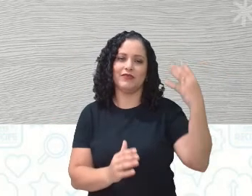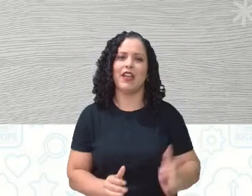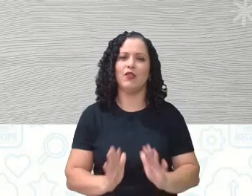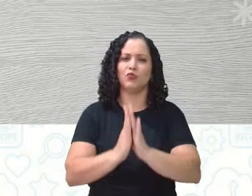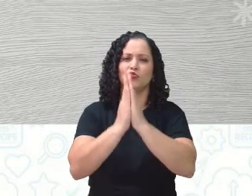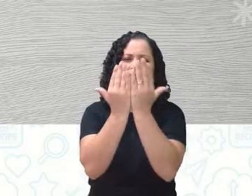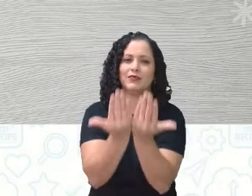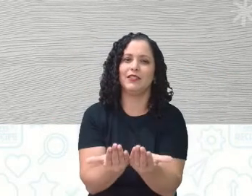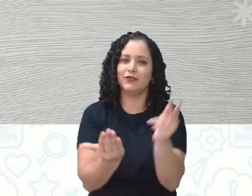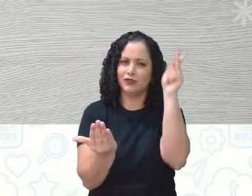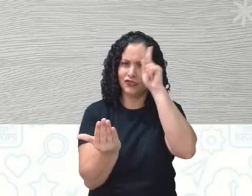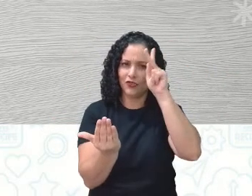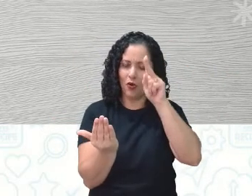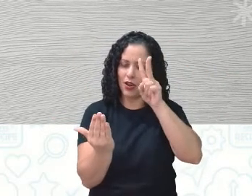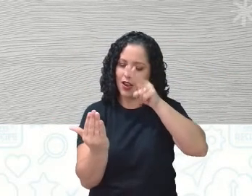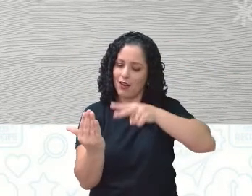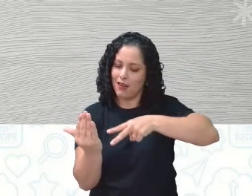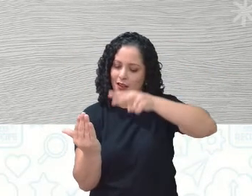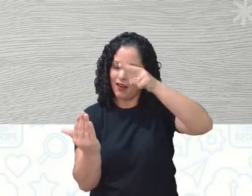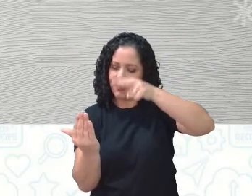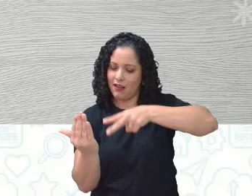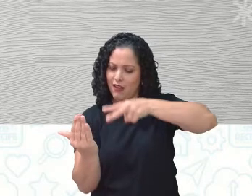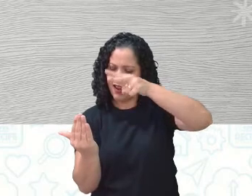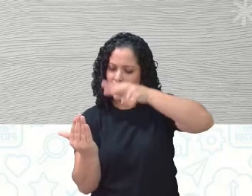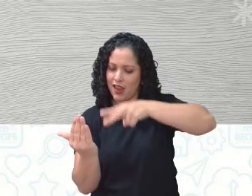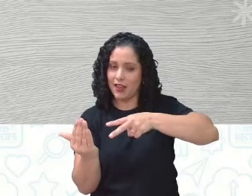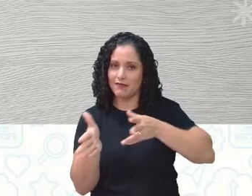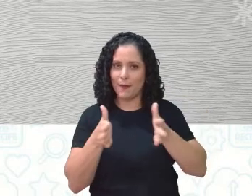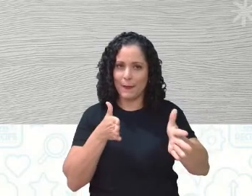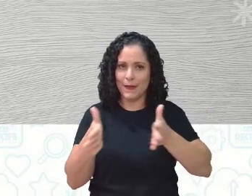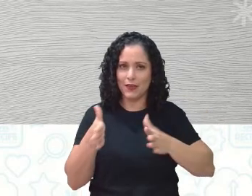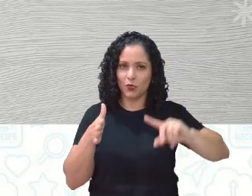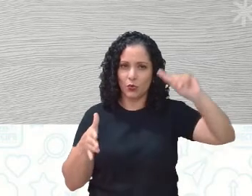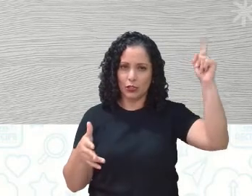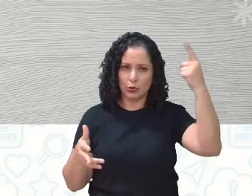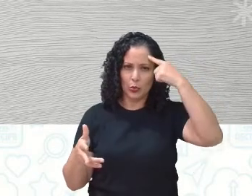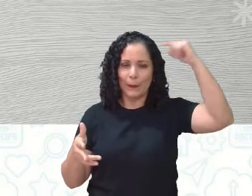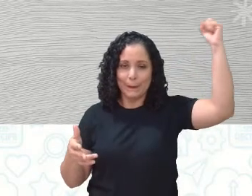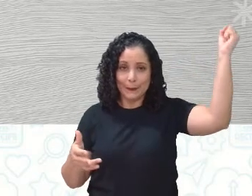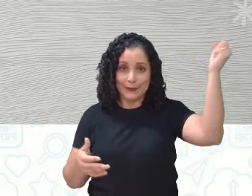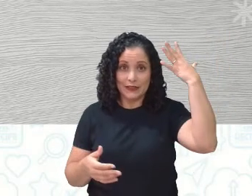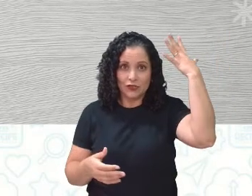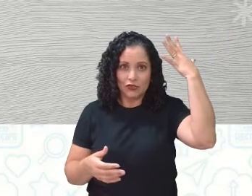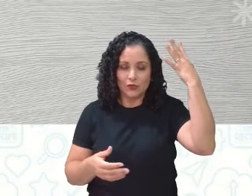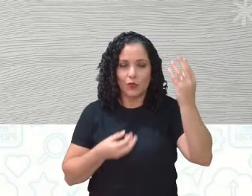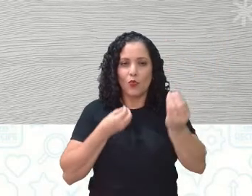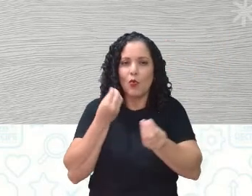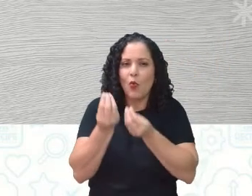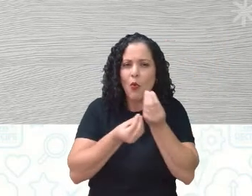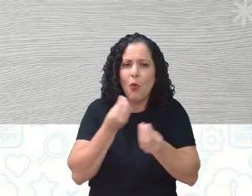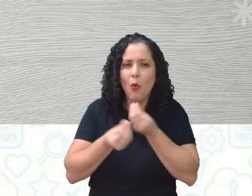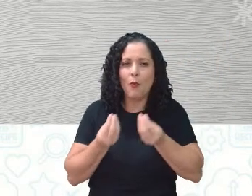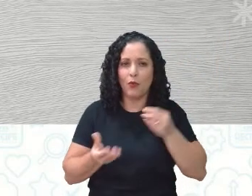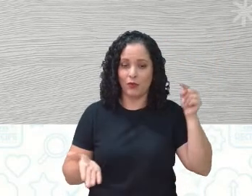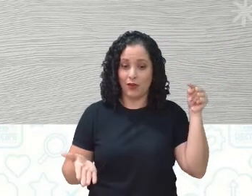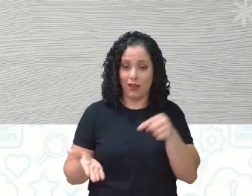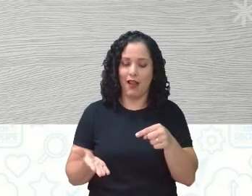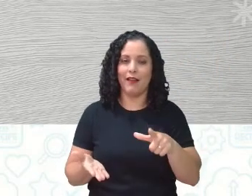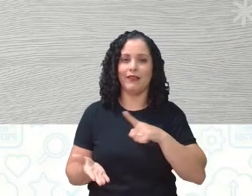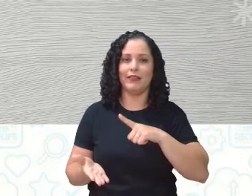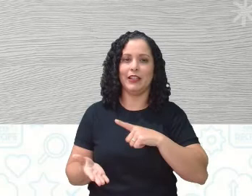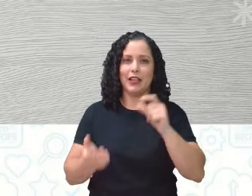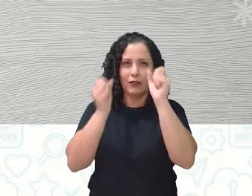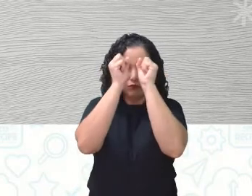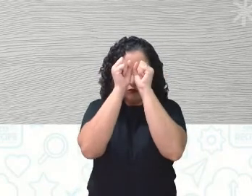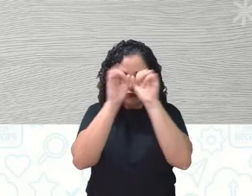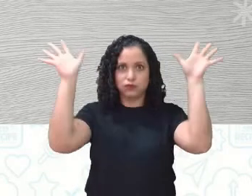está estudando sobre o iluminismo, a gente pode ver ele como iluminismo ou ilustração também, que é